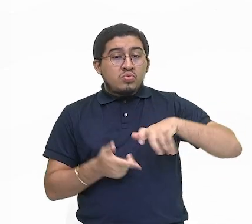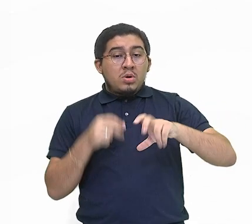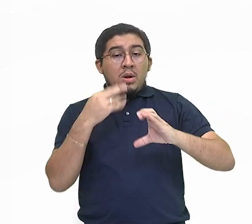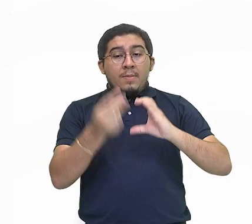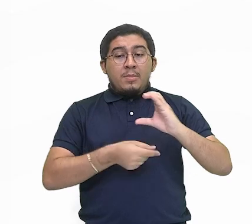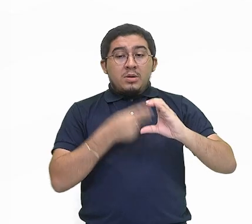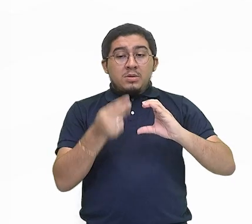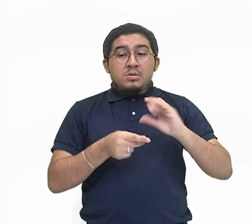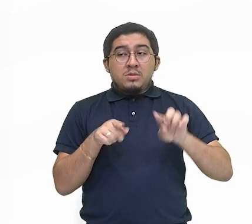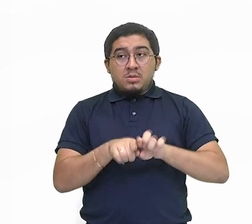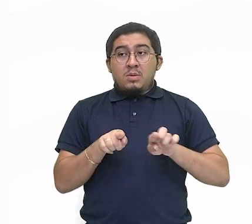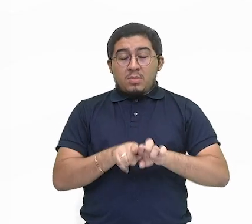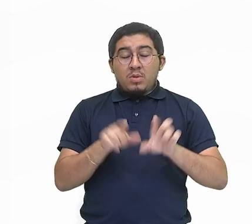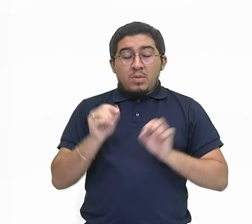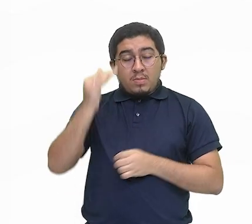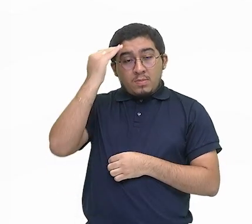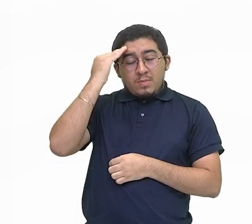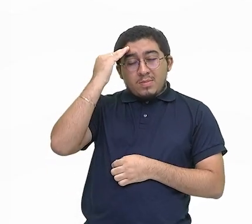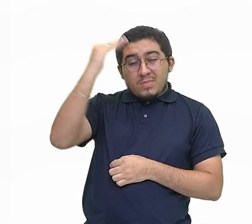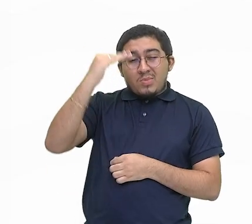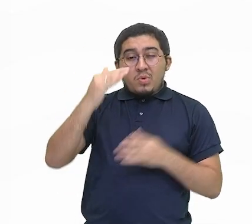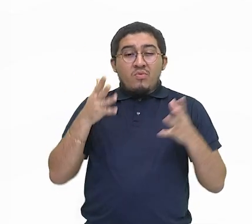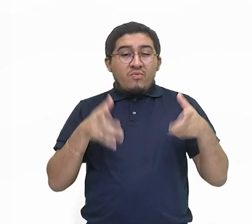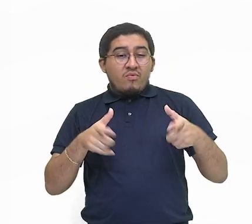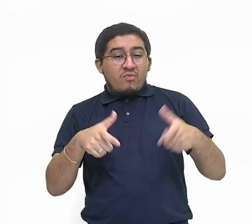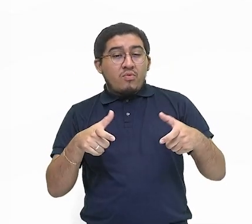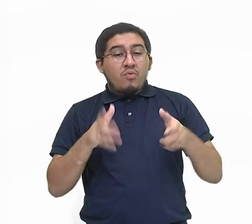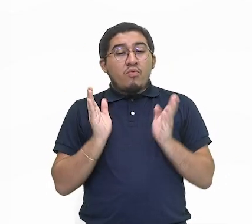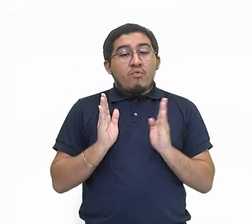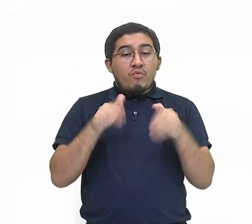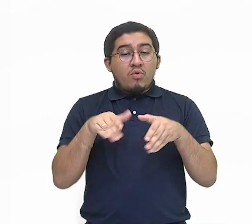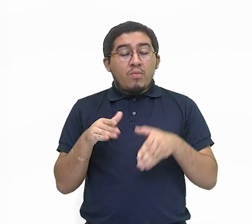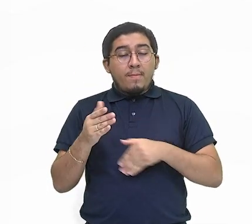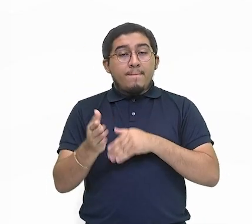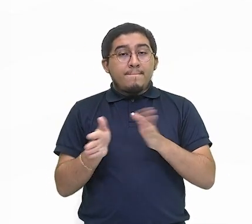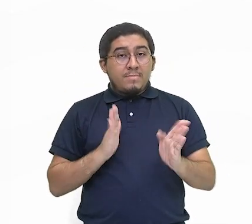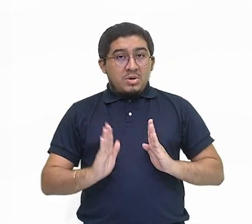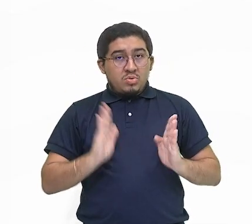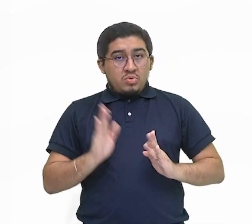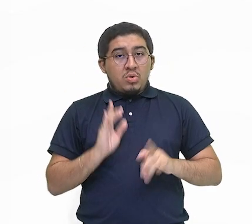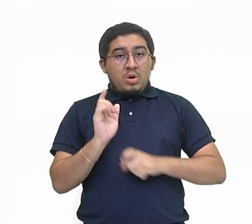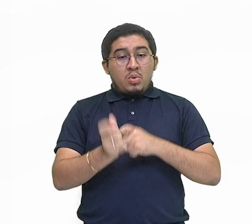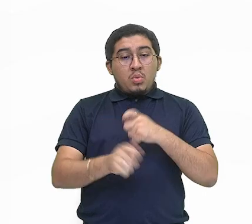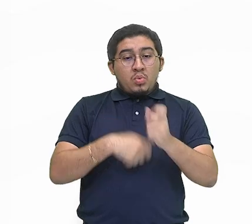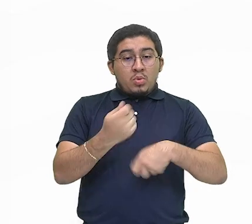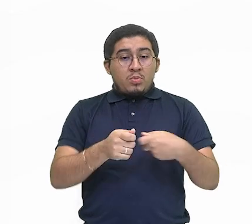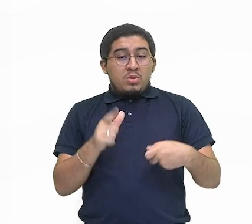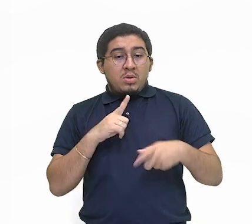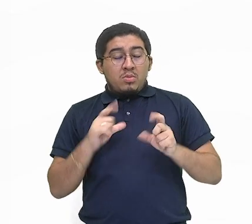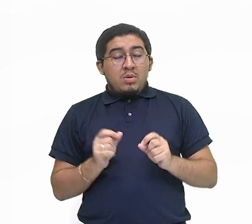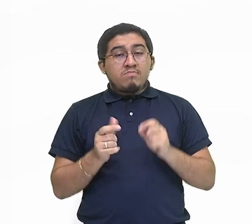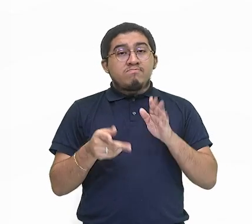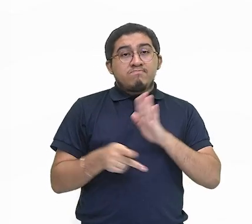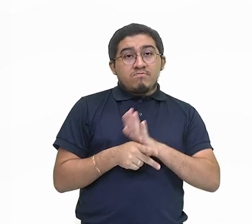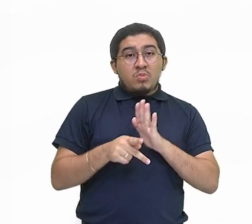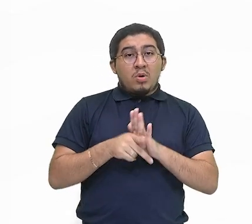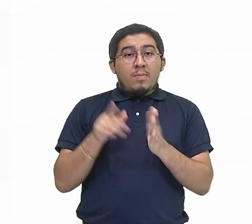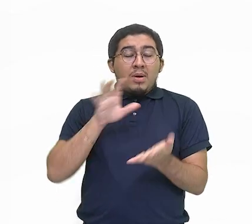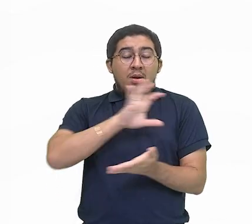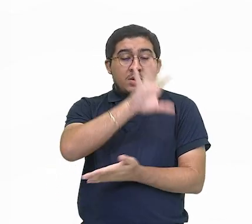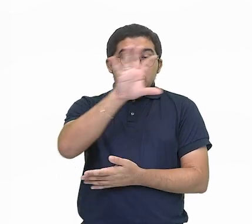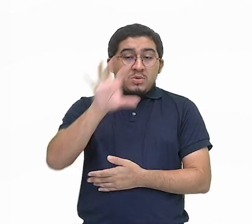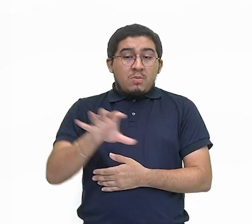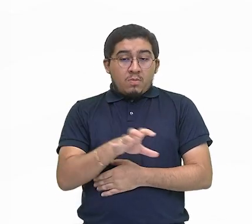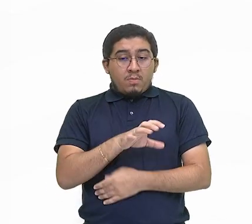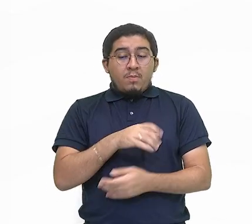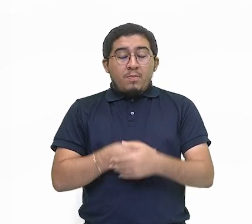capitalista, mais especificamente dos ciclos econômicos que envolveram e moldaram e moldam, vou